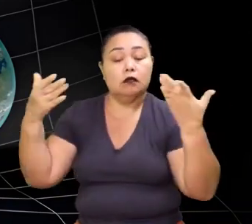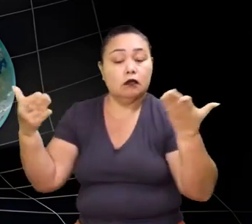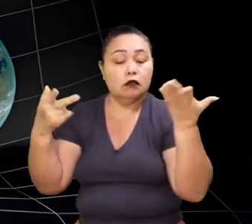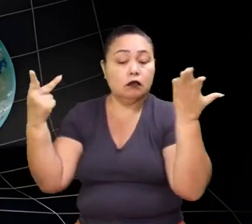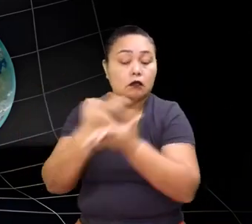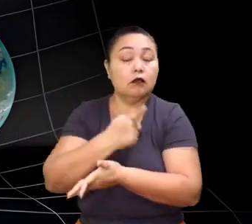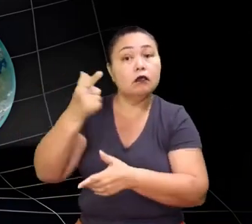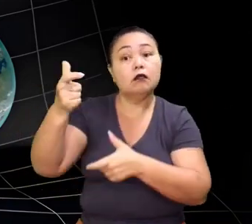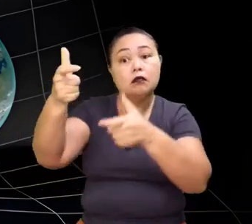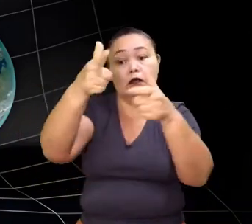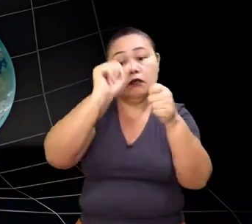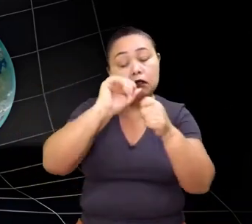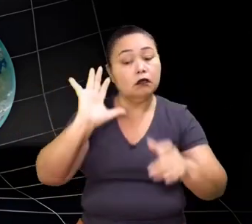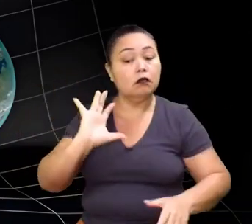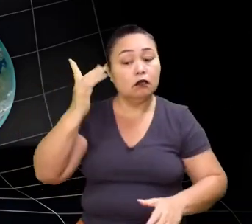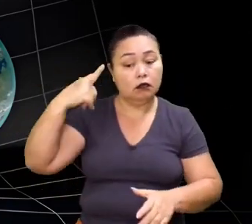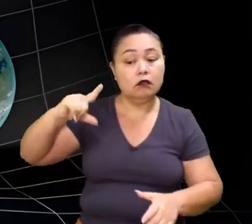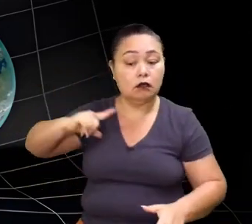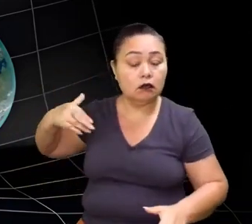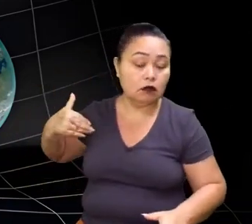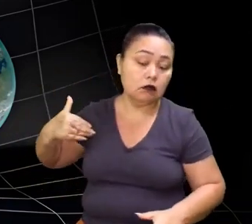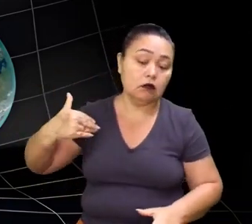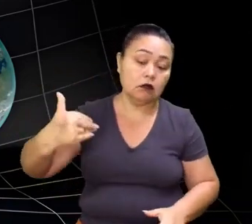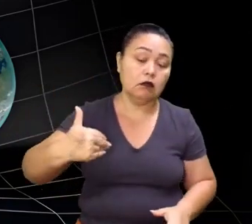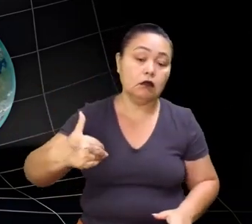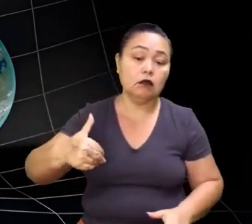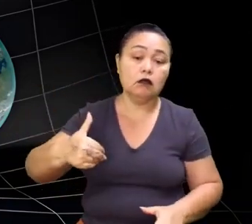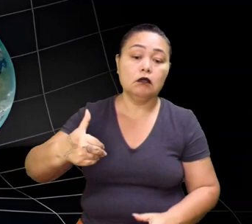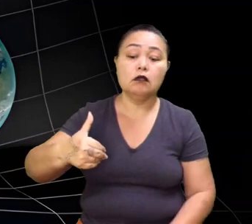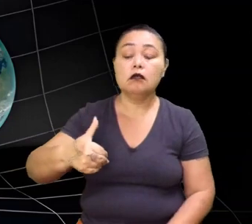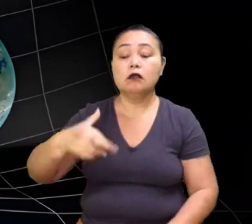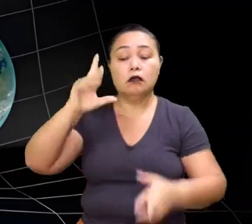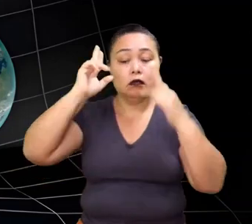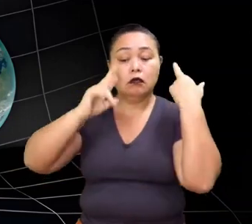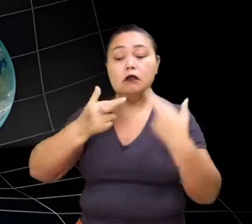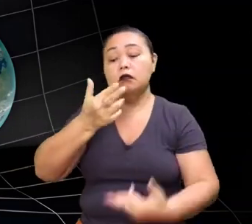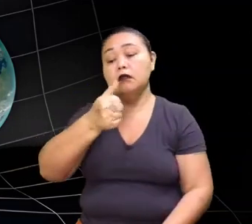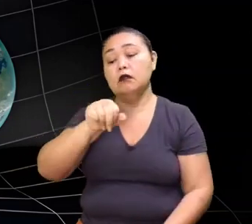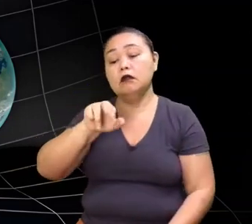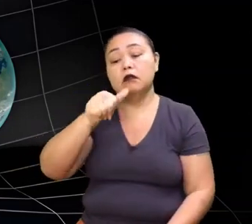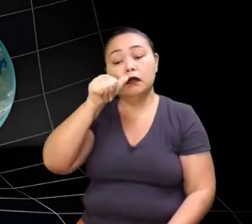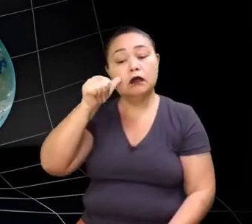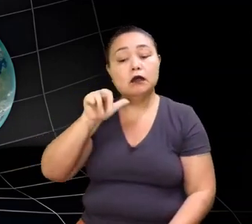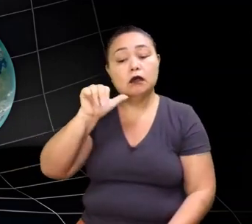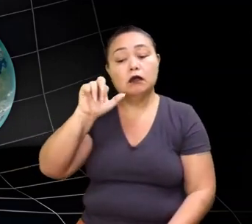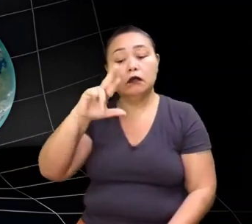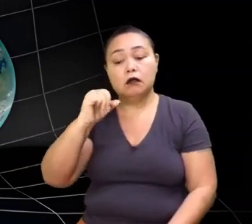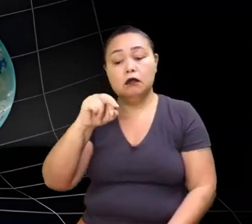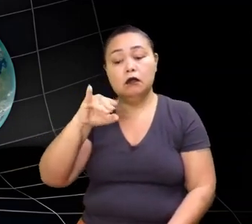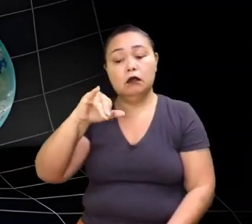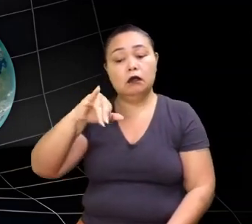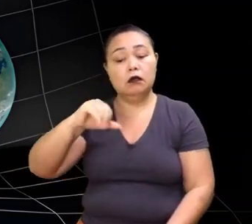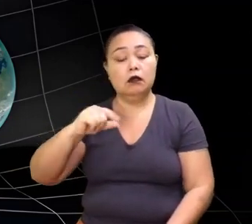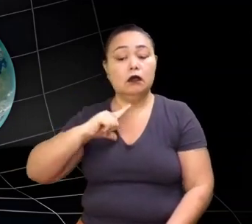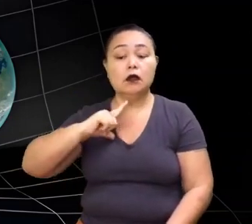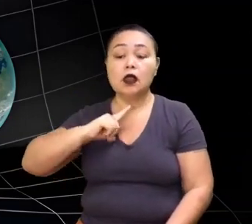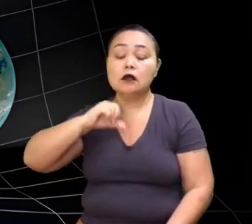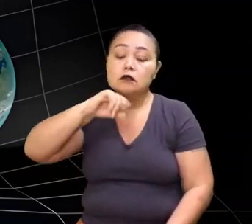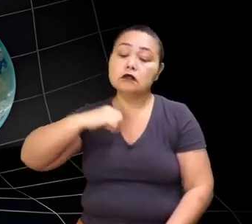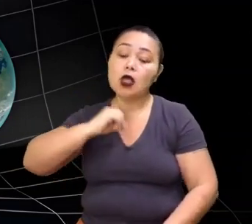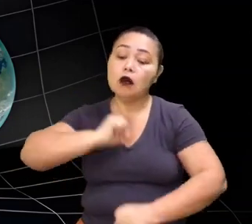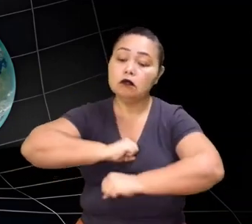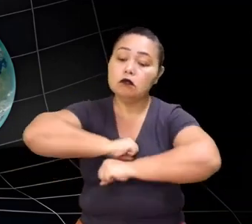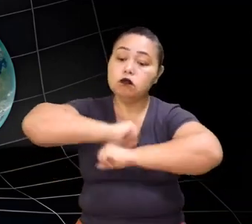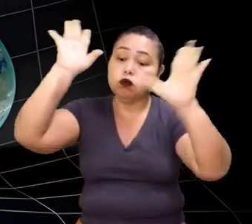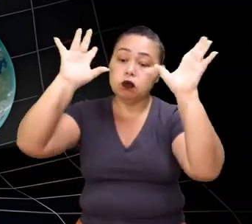acontece por aí de vez em quando ultimamente nós temos a guerra aí da a Rússia na Ucrânia e lá tem usinas nucleares se explodir através